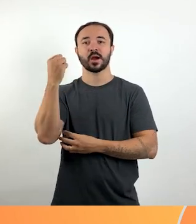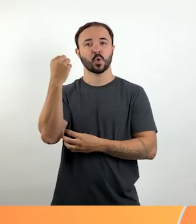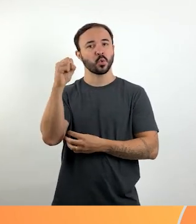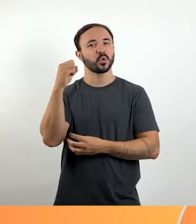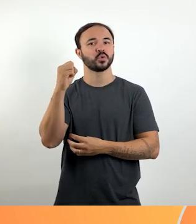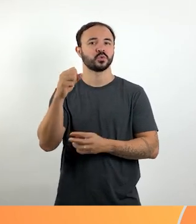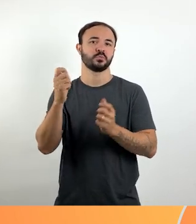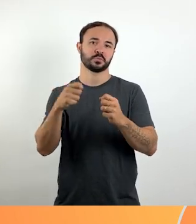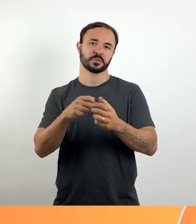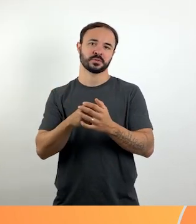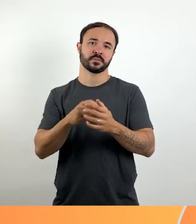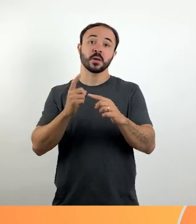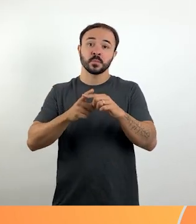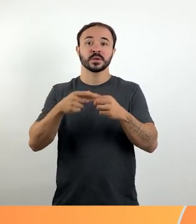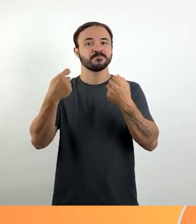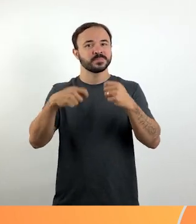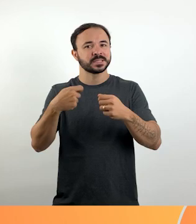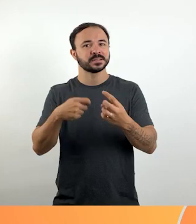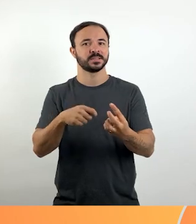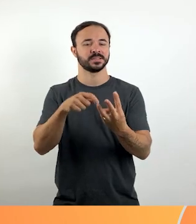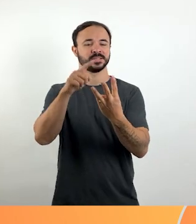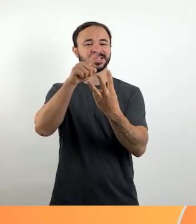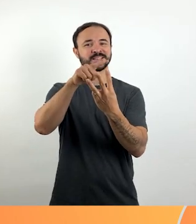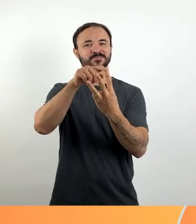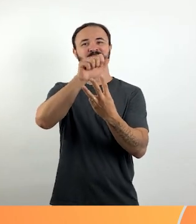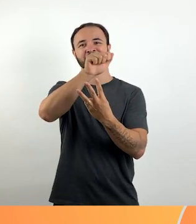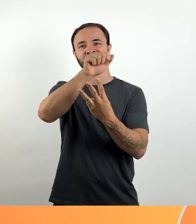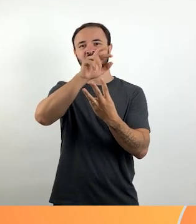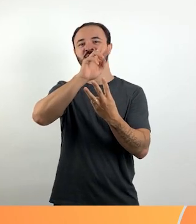número. 9 vezes 8,